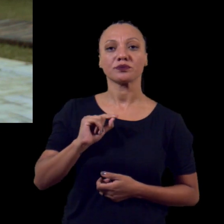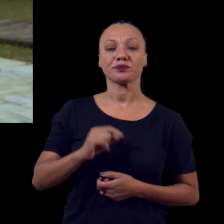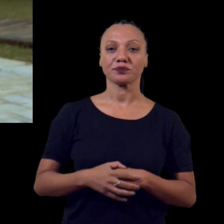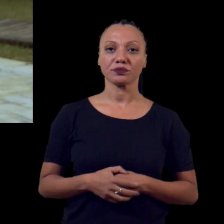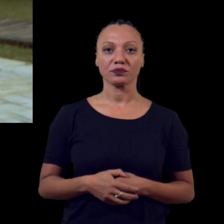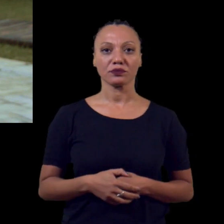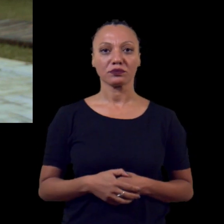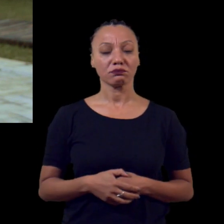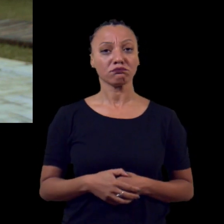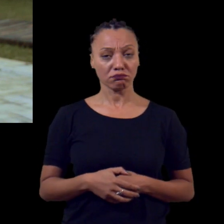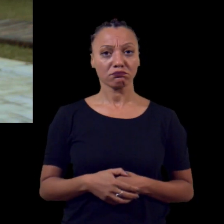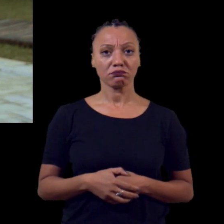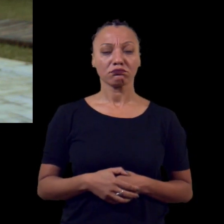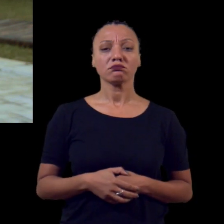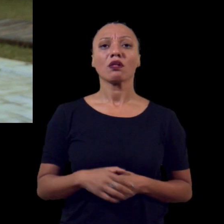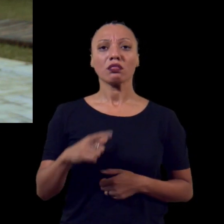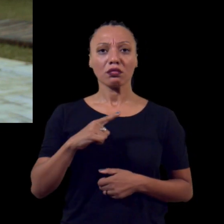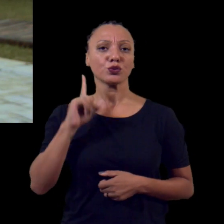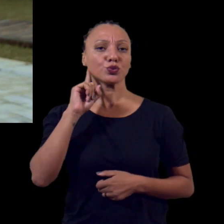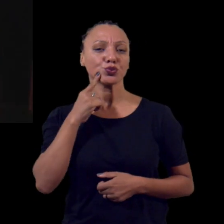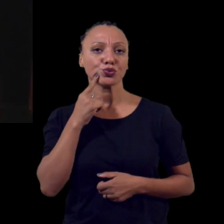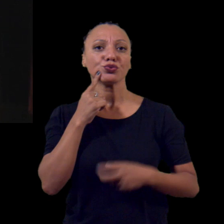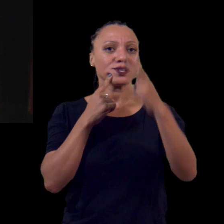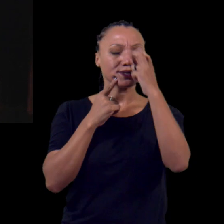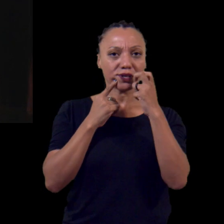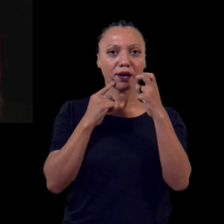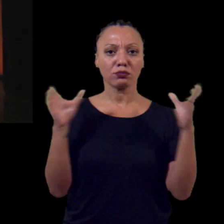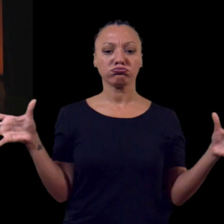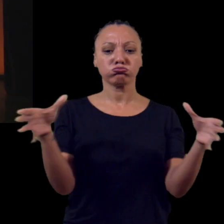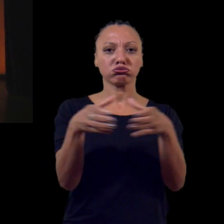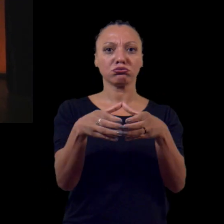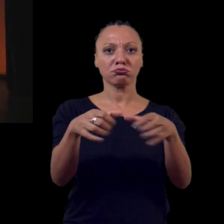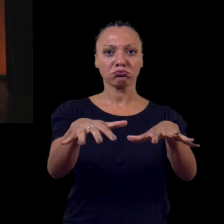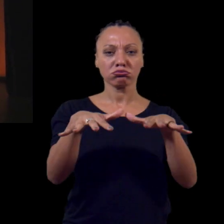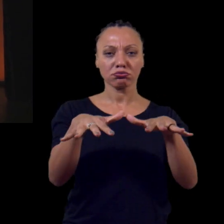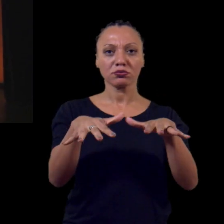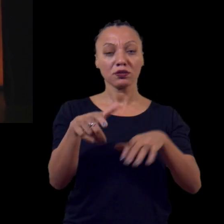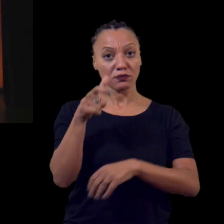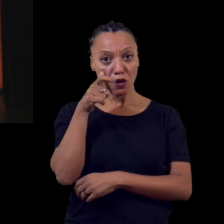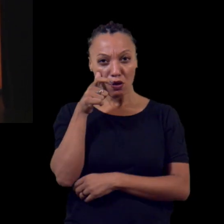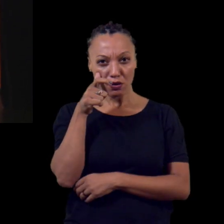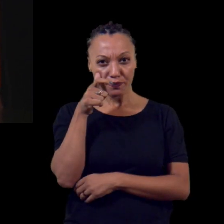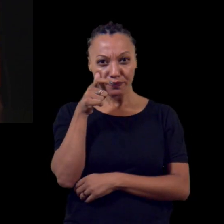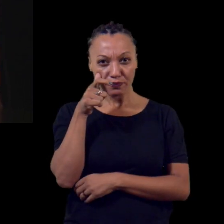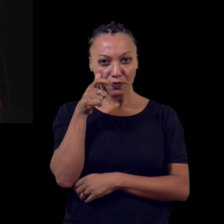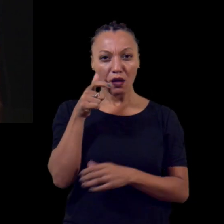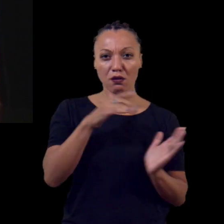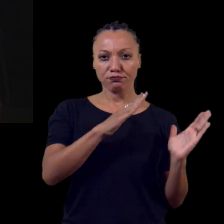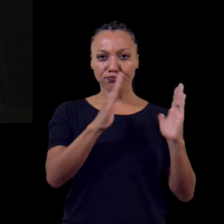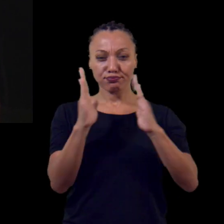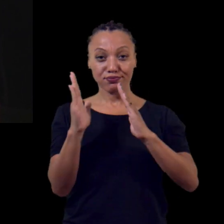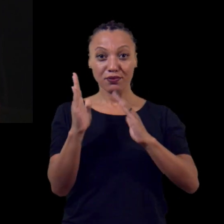no mesmo lugar e fica olhando. Se você perceber que eles reagem mais ou menos no mesmo tempo, é porque, ok, está funcionando.